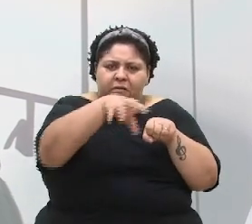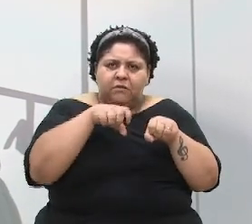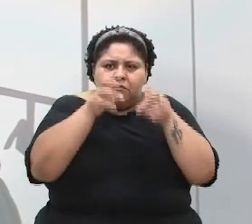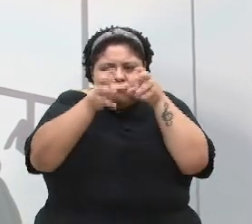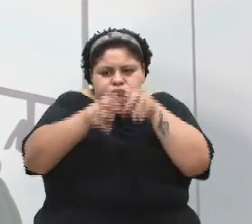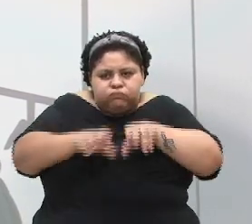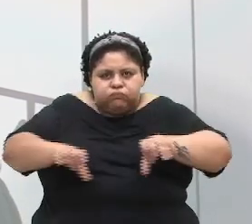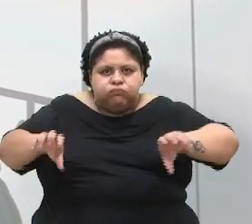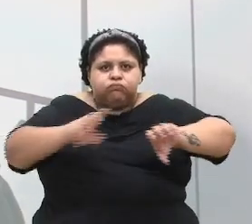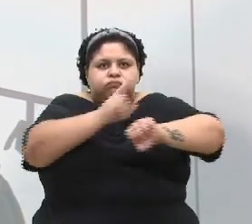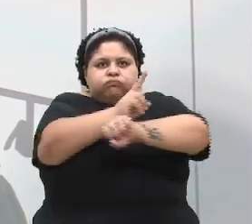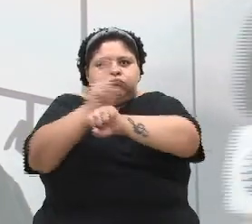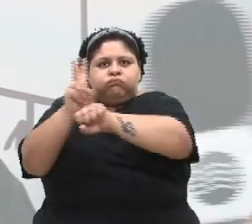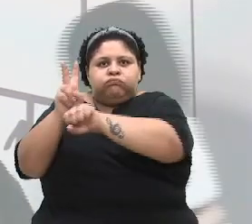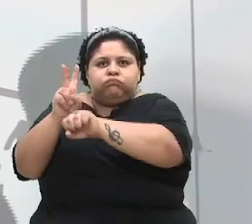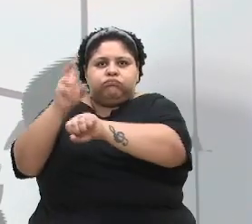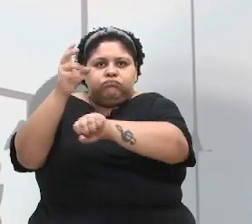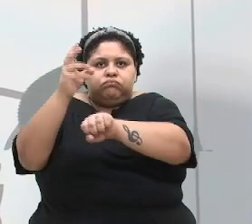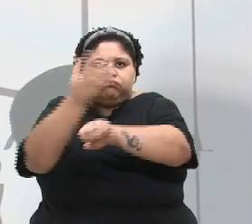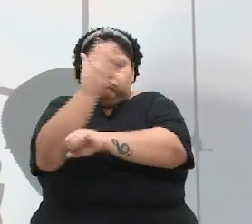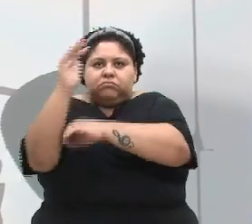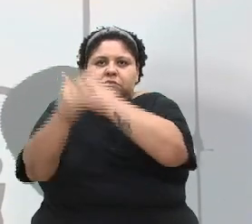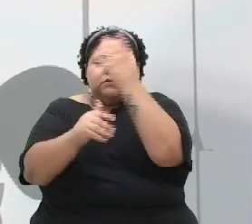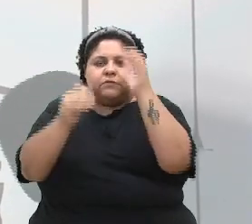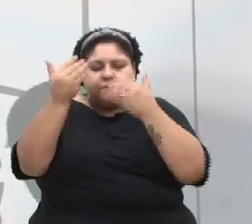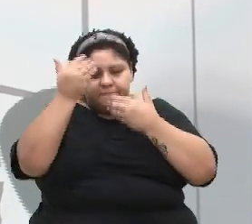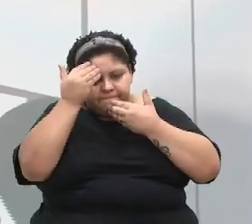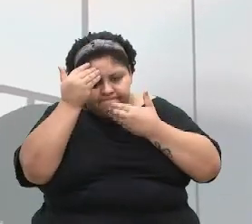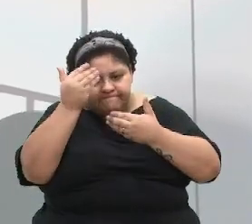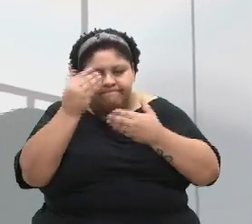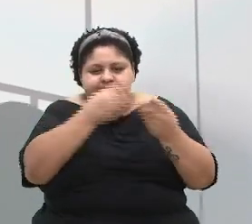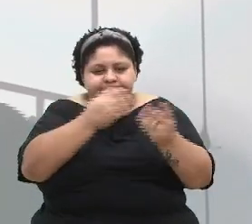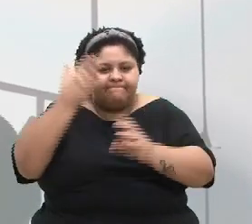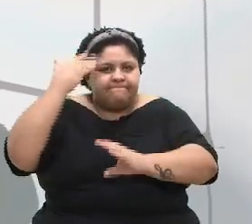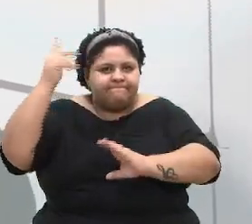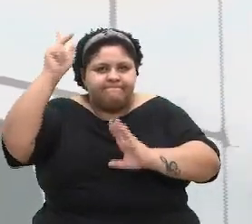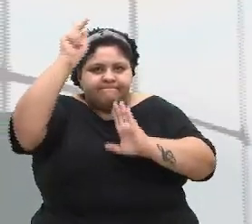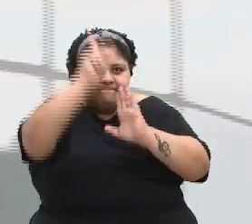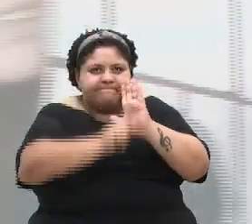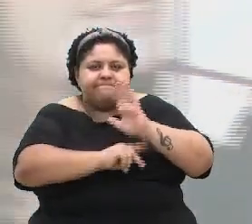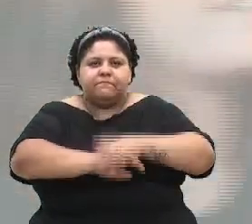para proteger essas mudas. Muito obrigada, vereador. Muito sucesso para os projetos. Obrigado.